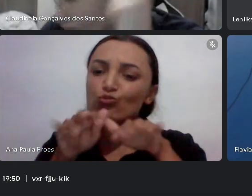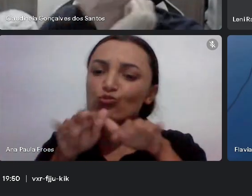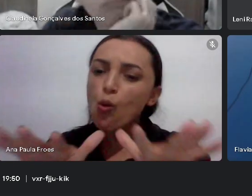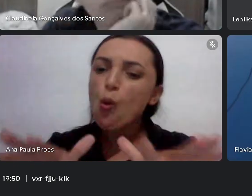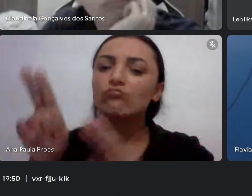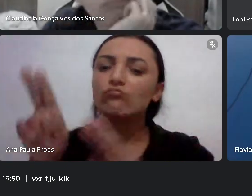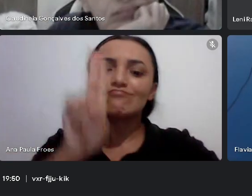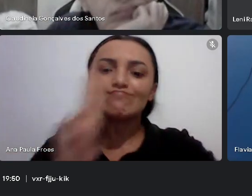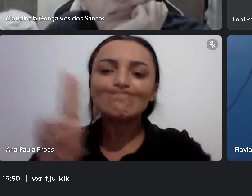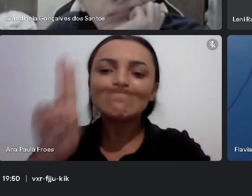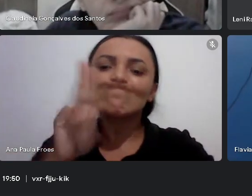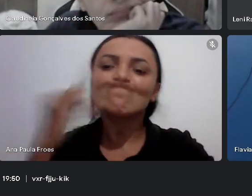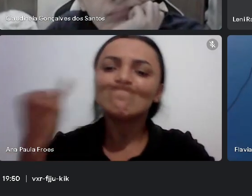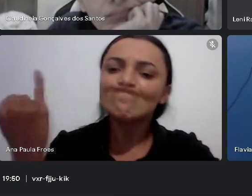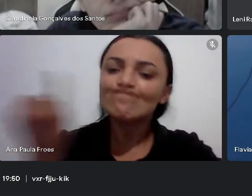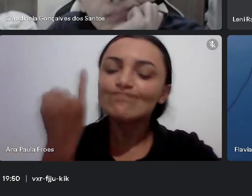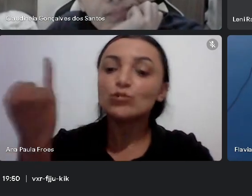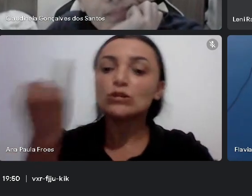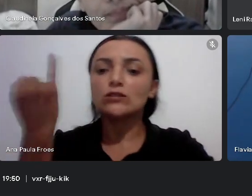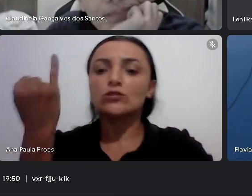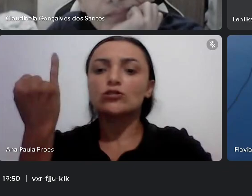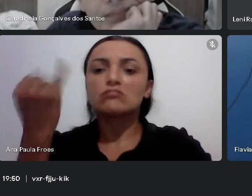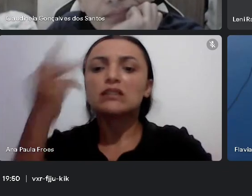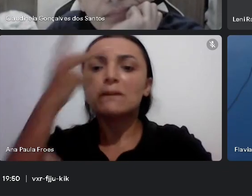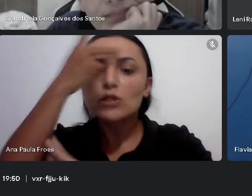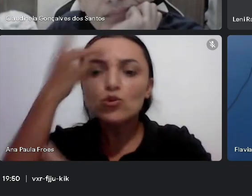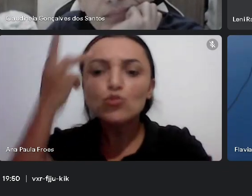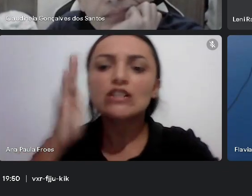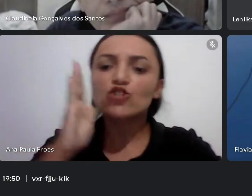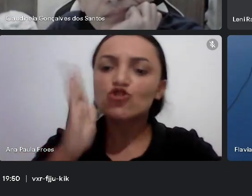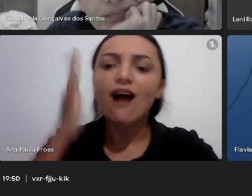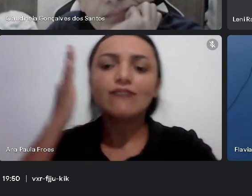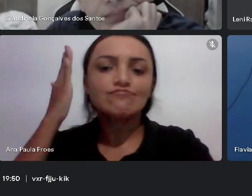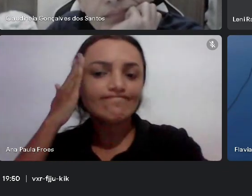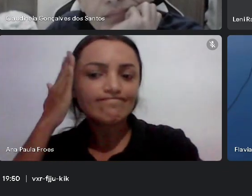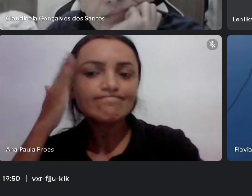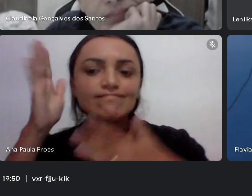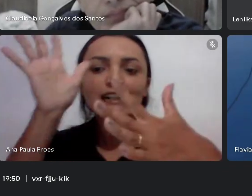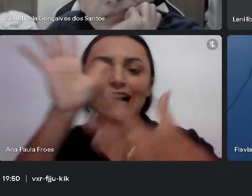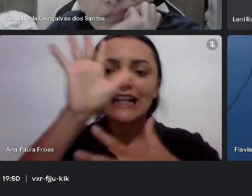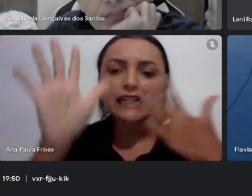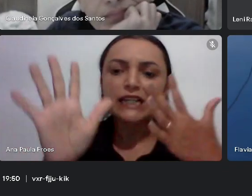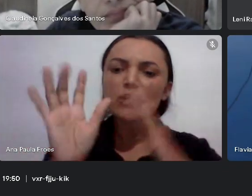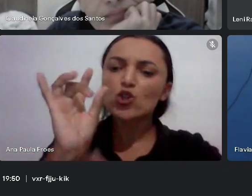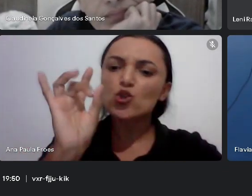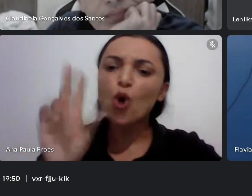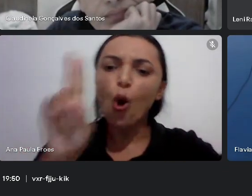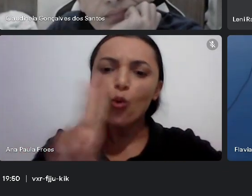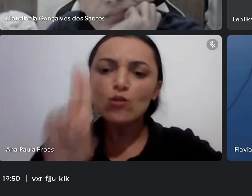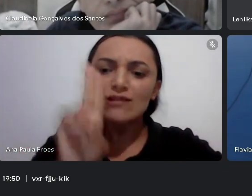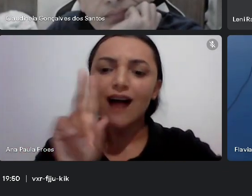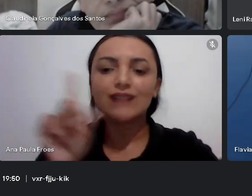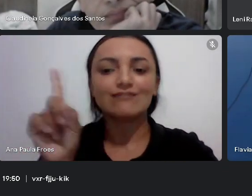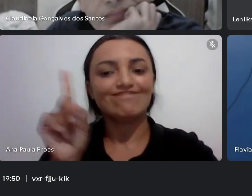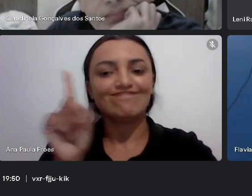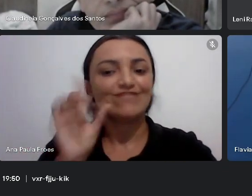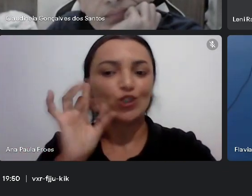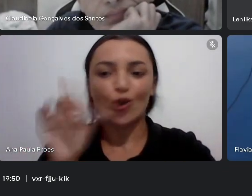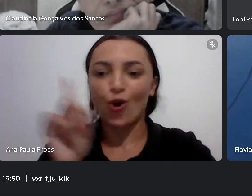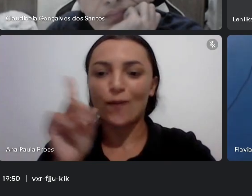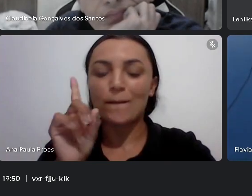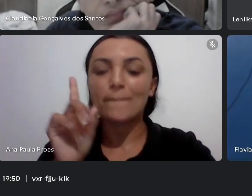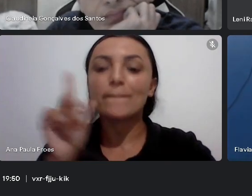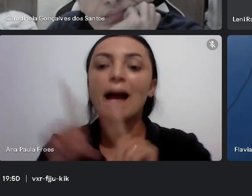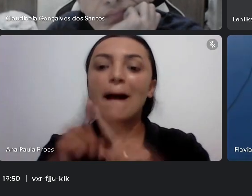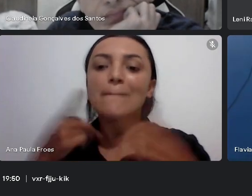Mesmo quem sabe a Libras, não basta só saber utilizar, ainda tem que divulgar. Nós estamos aí com